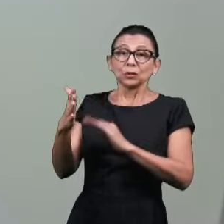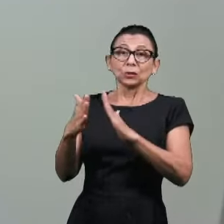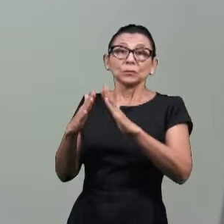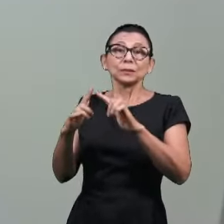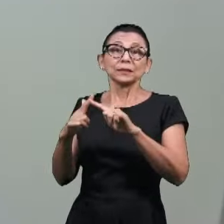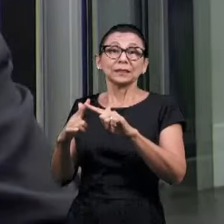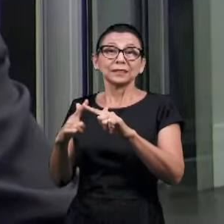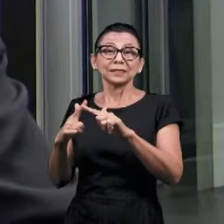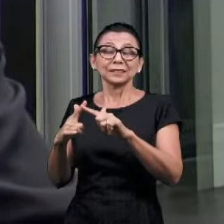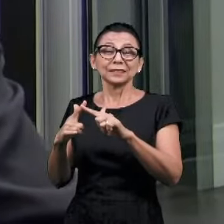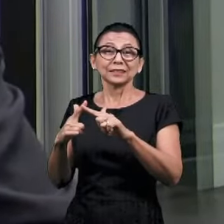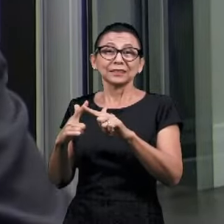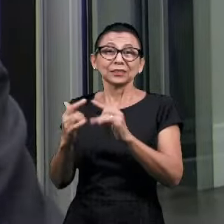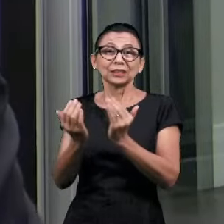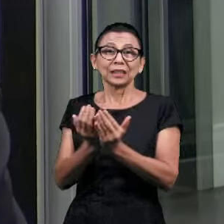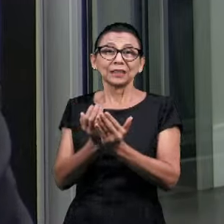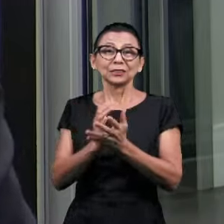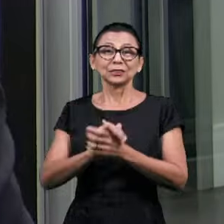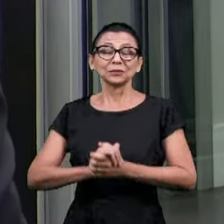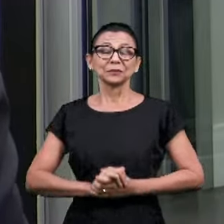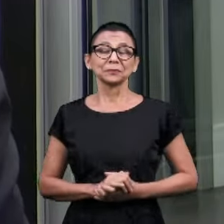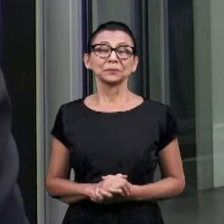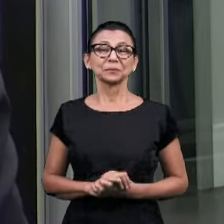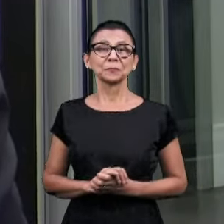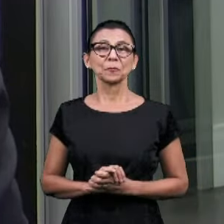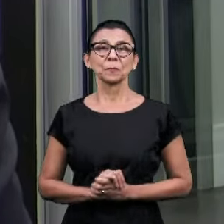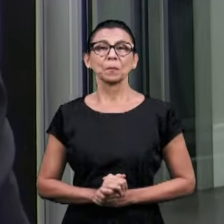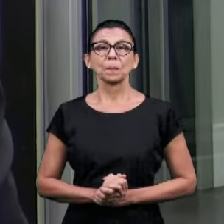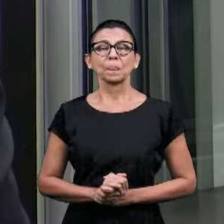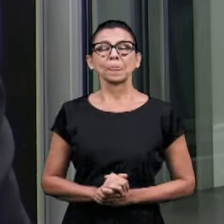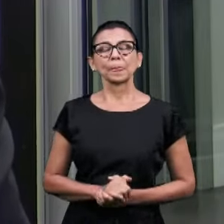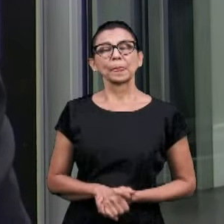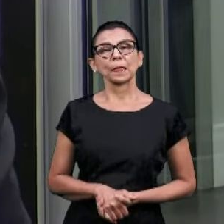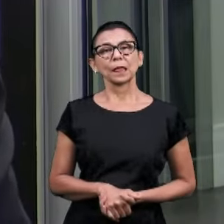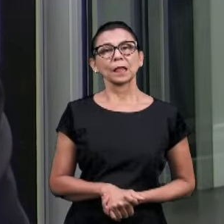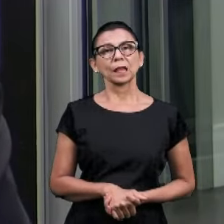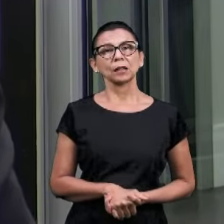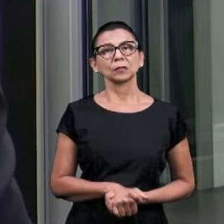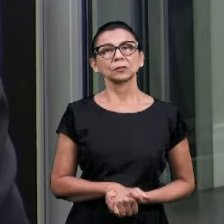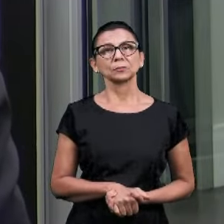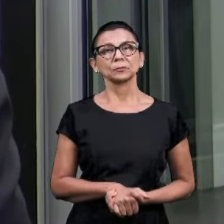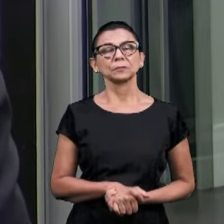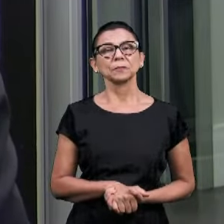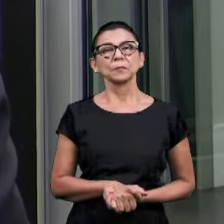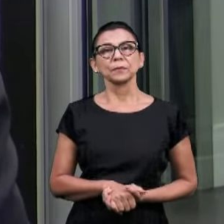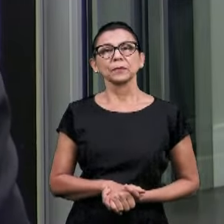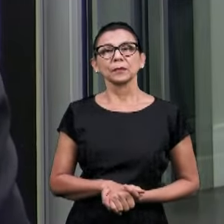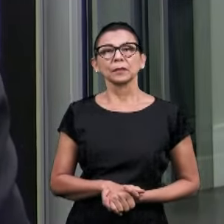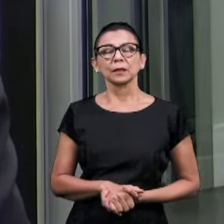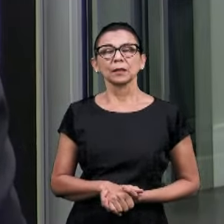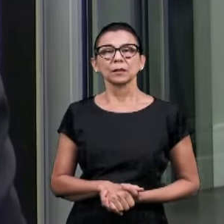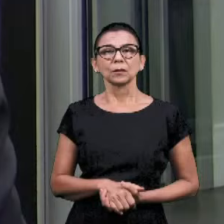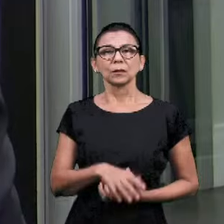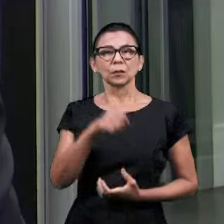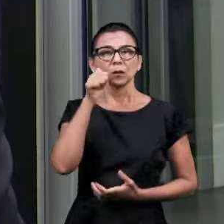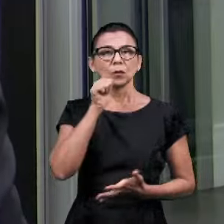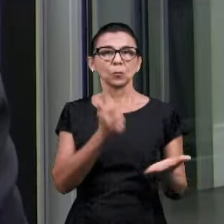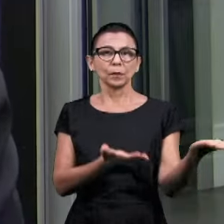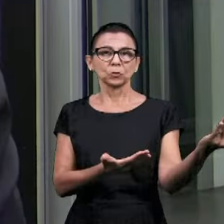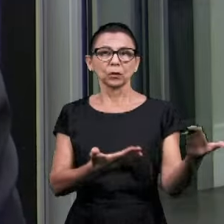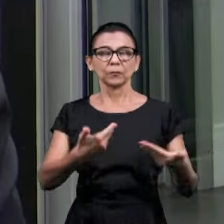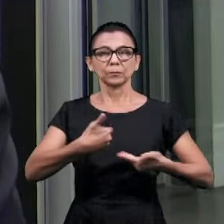primeira vez, pastor? Foi o seguinte, na verdade, eu fui a convite de uma jovem que